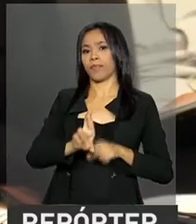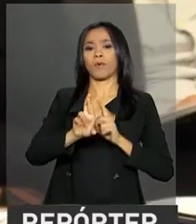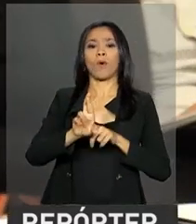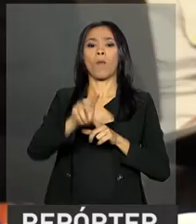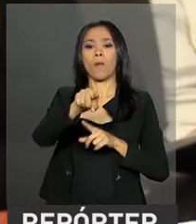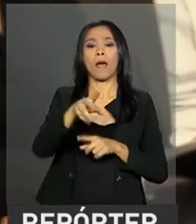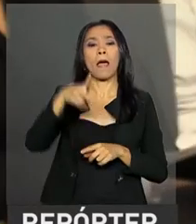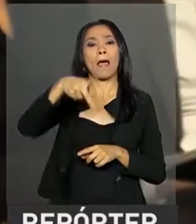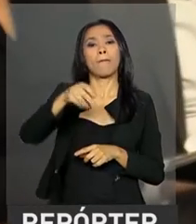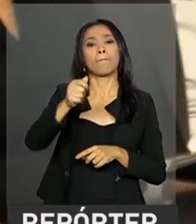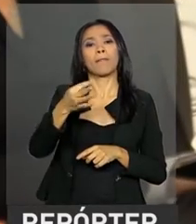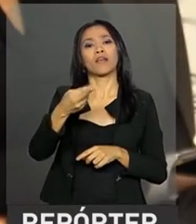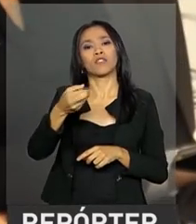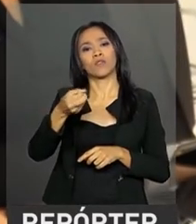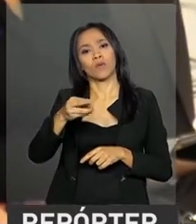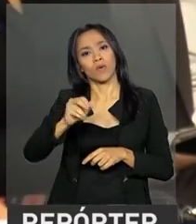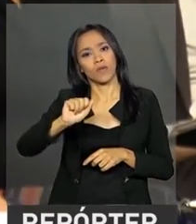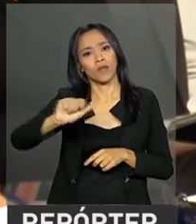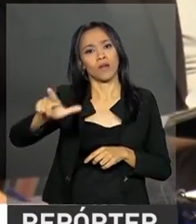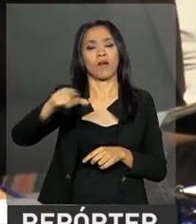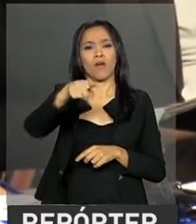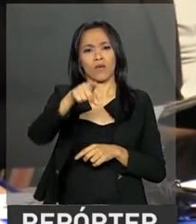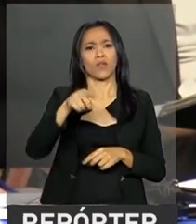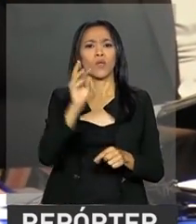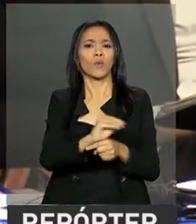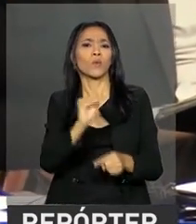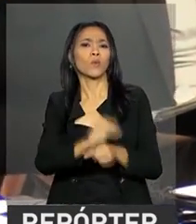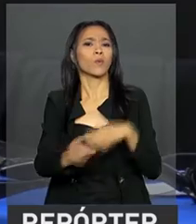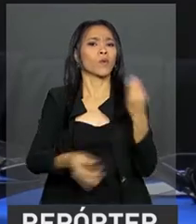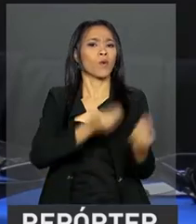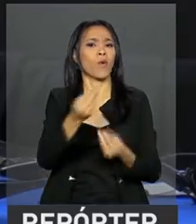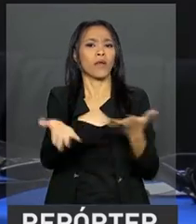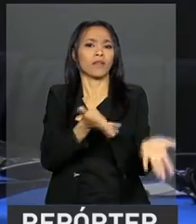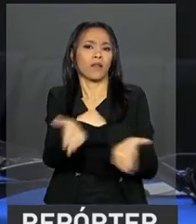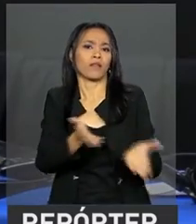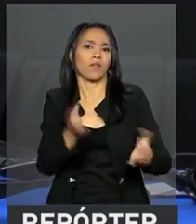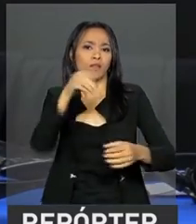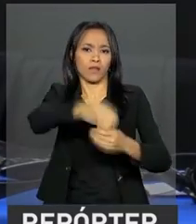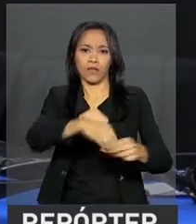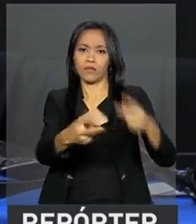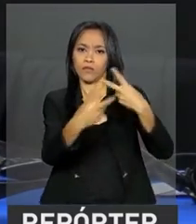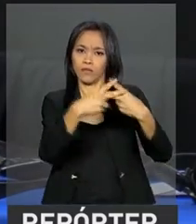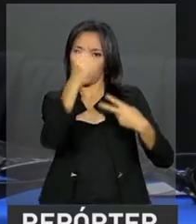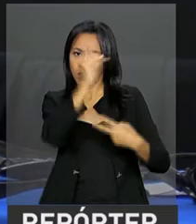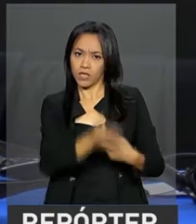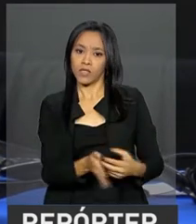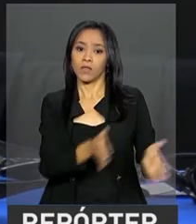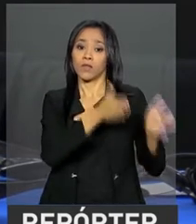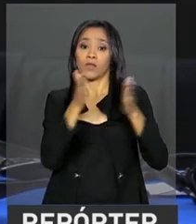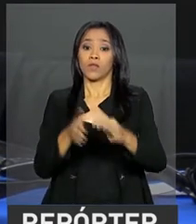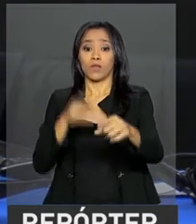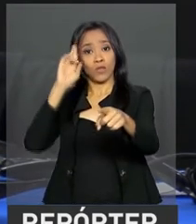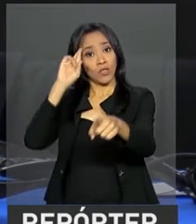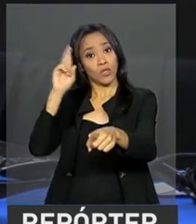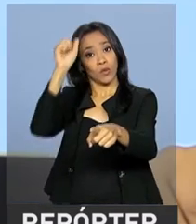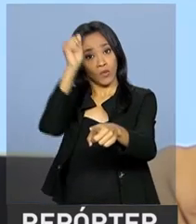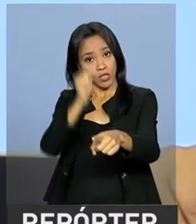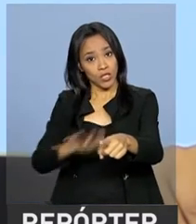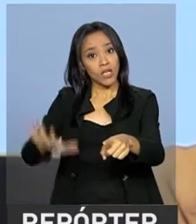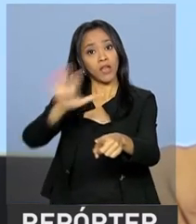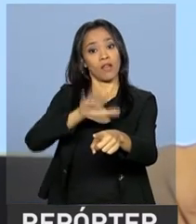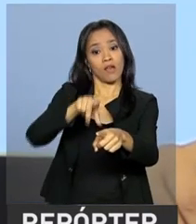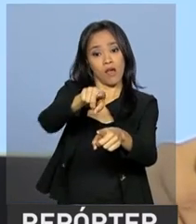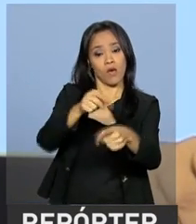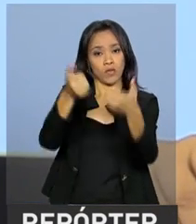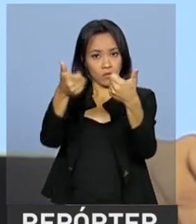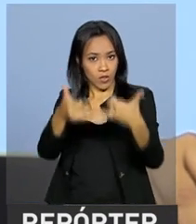que tratam de direitos humanos no sistema penitenciário brasileiro. O diretor-geral do Departamento Penitenciário Nacional